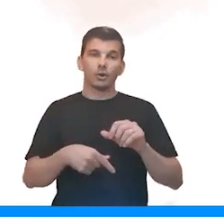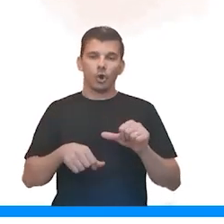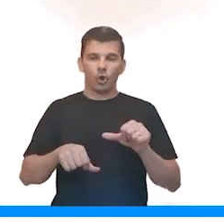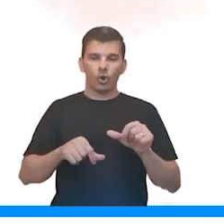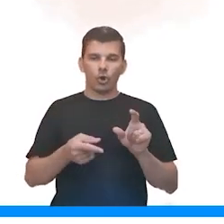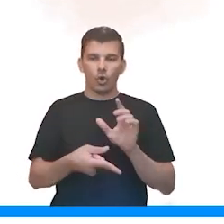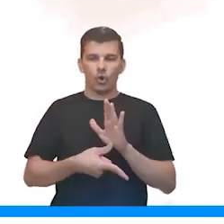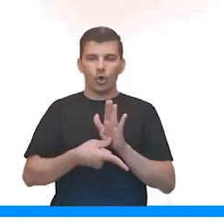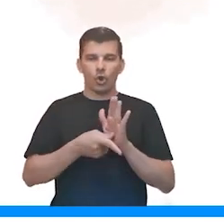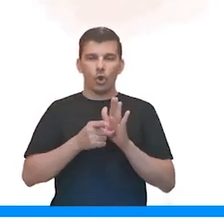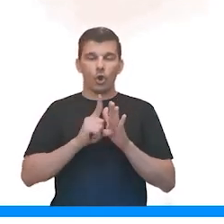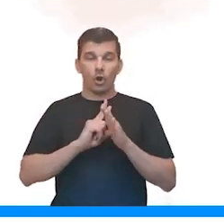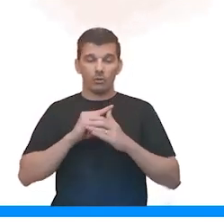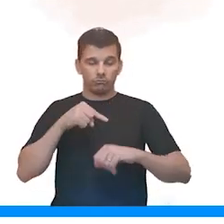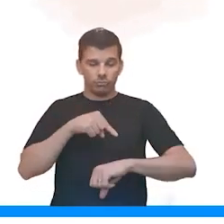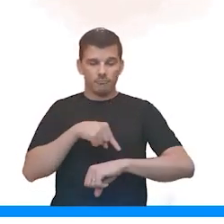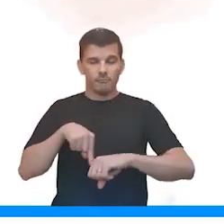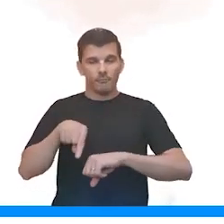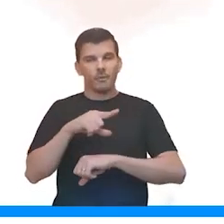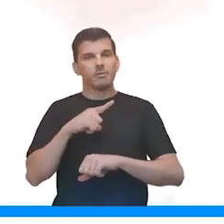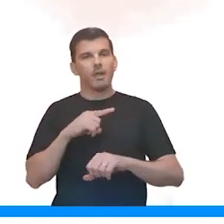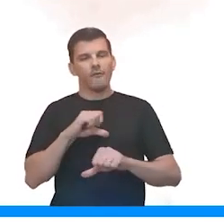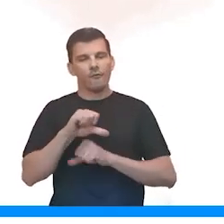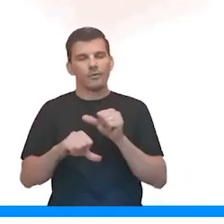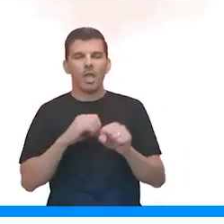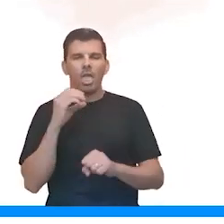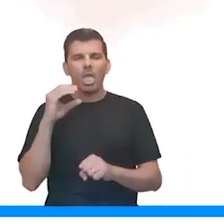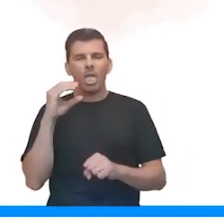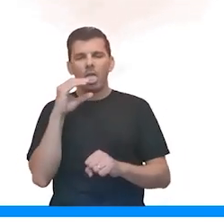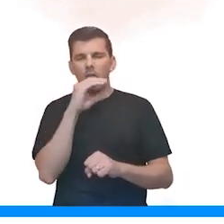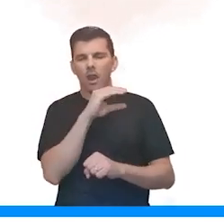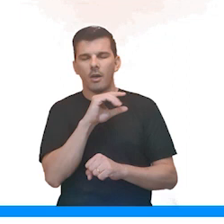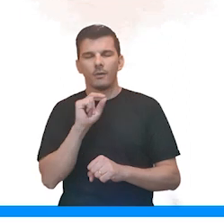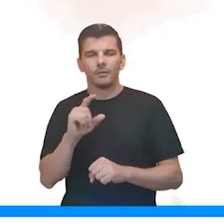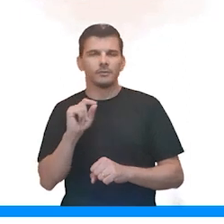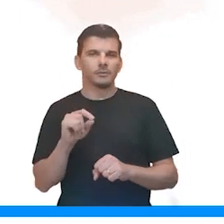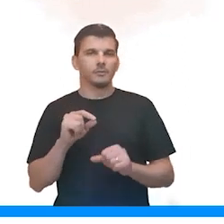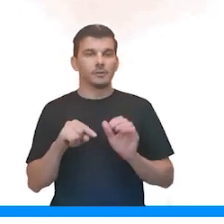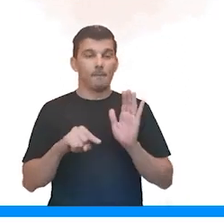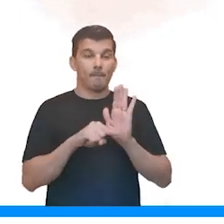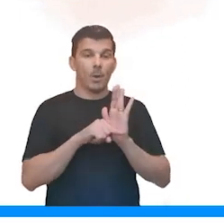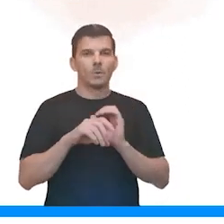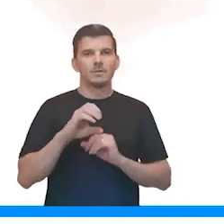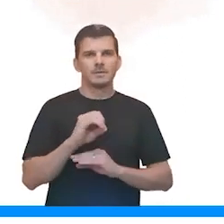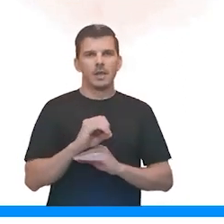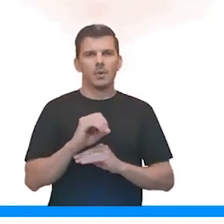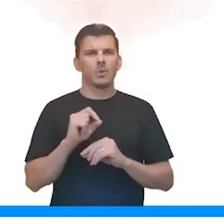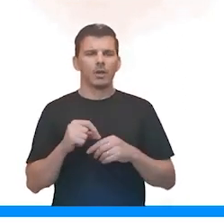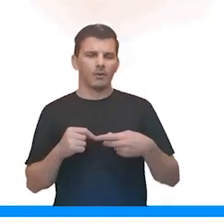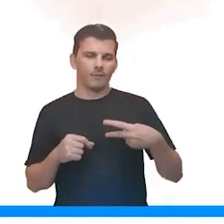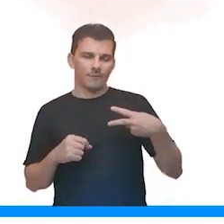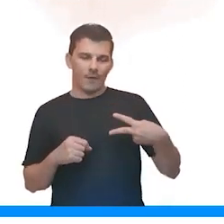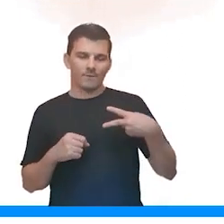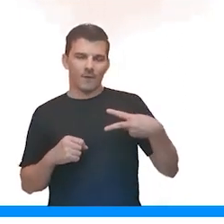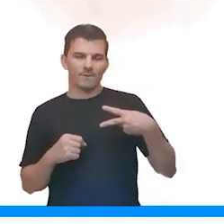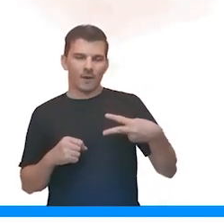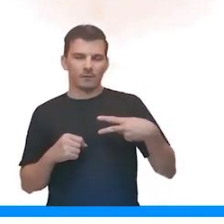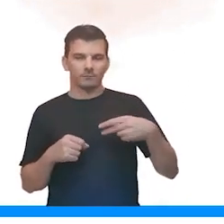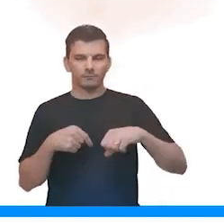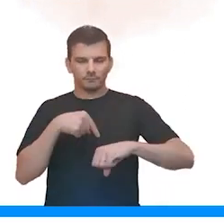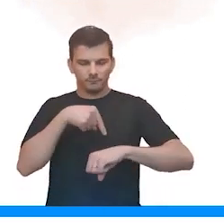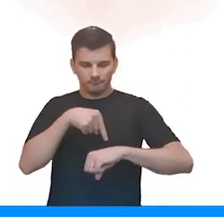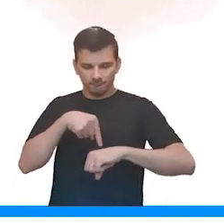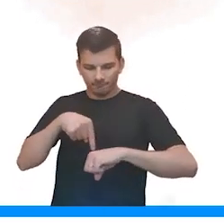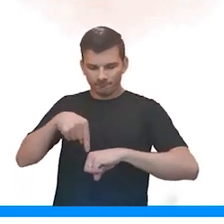realizada for no sentido anti-horário, vai existir uma conversão de calor em trabalho, ou seja, o trabalho vai ser menor que zero. O